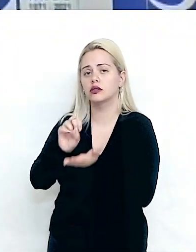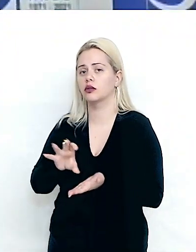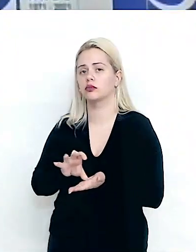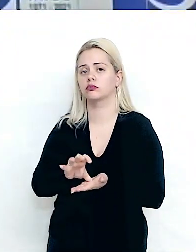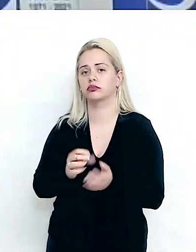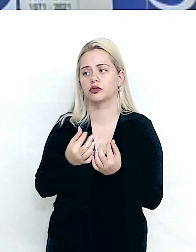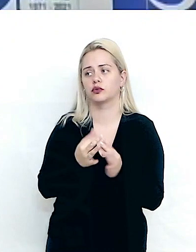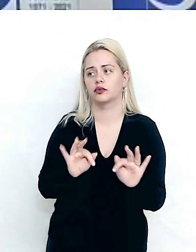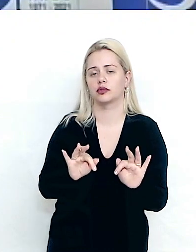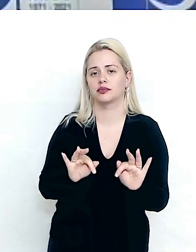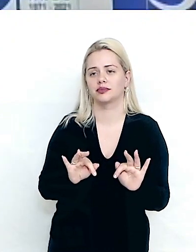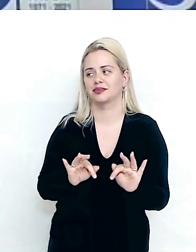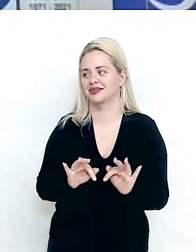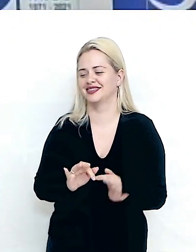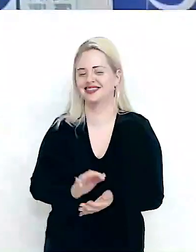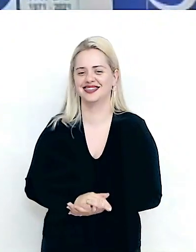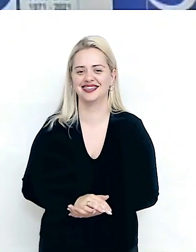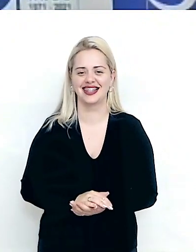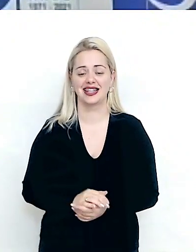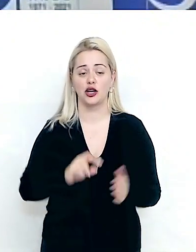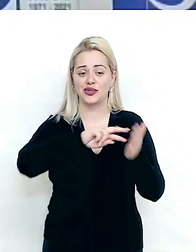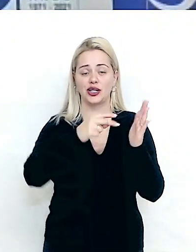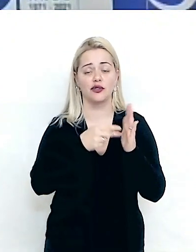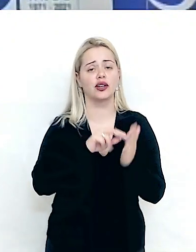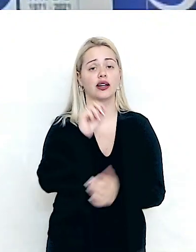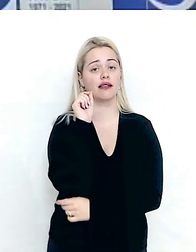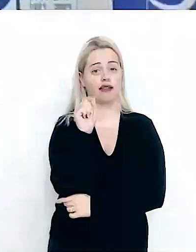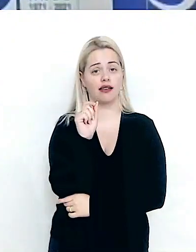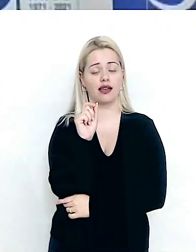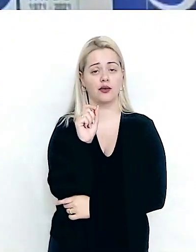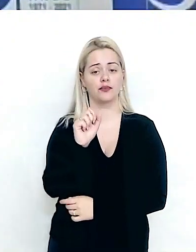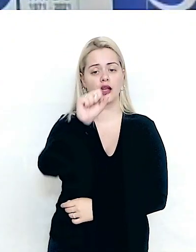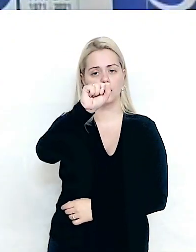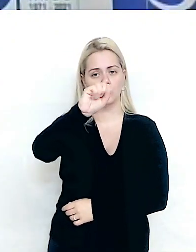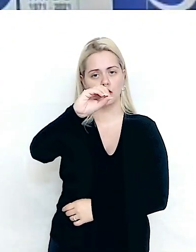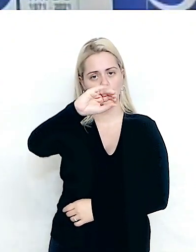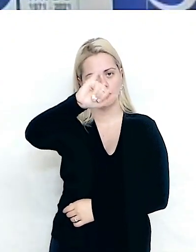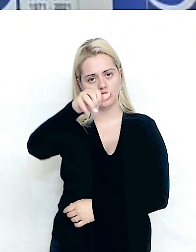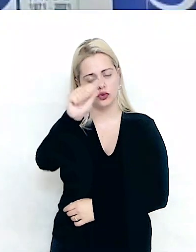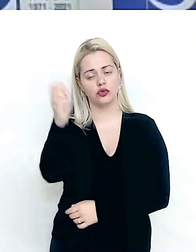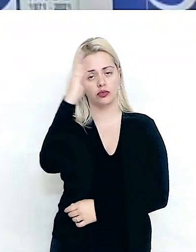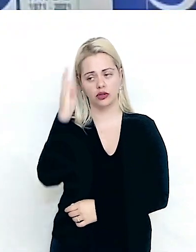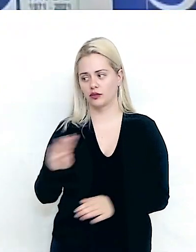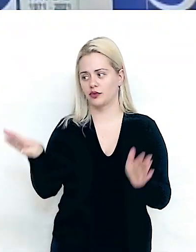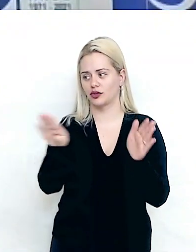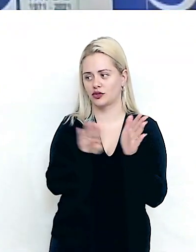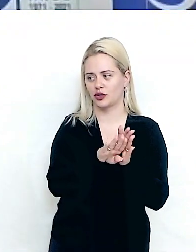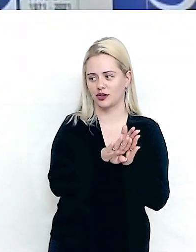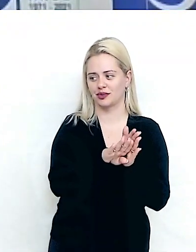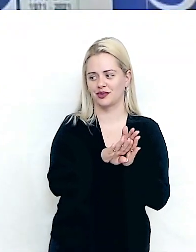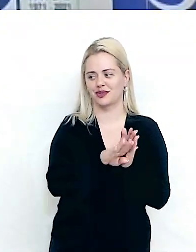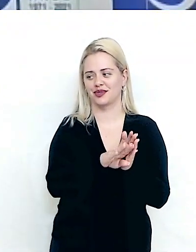enfim, para quaisquer destinos. Isso significa o seguinte: que a soja brasileira que está chegando na Europa, onde ela é tanto